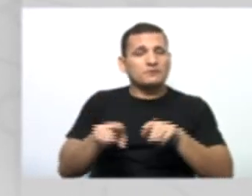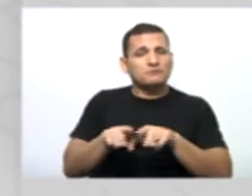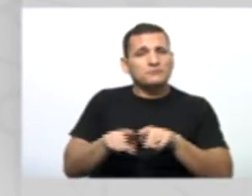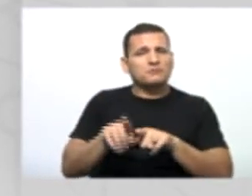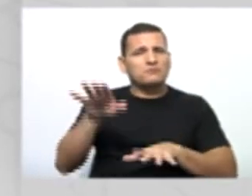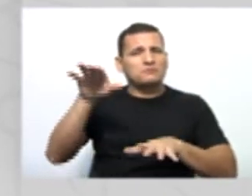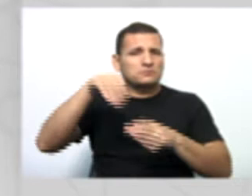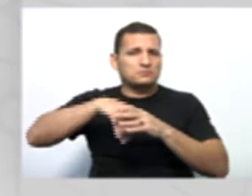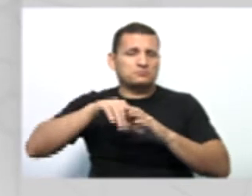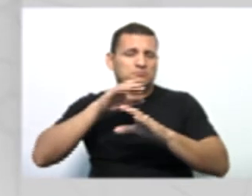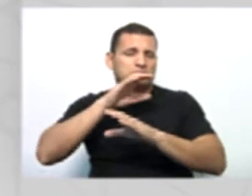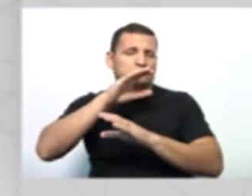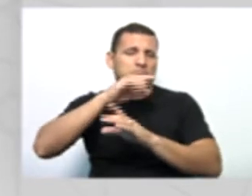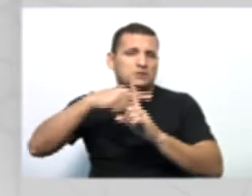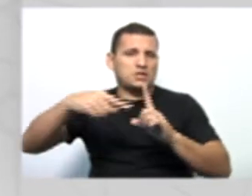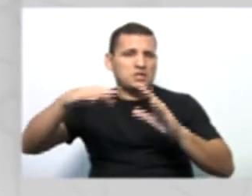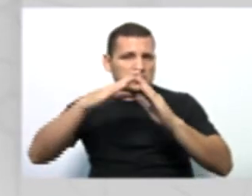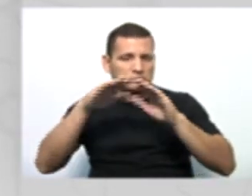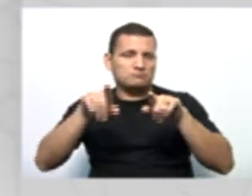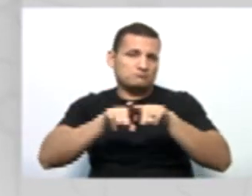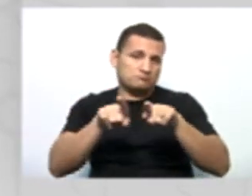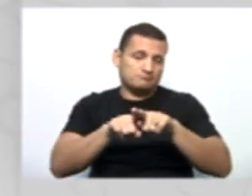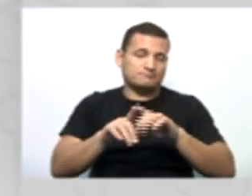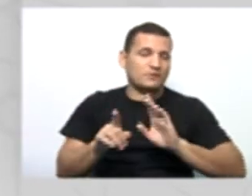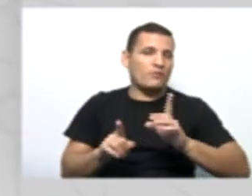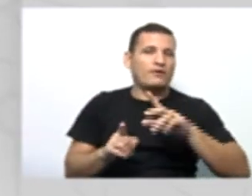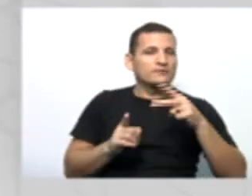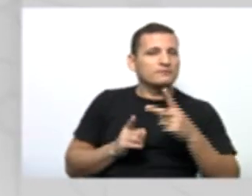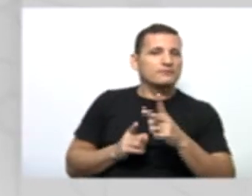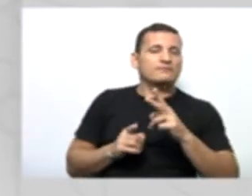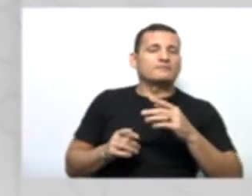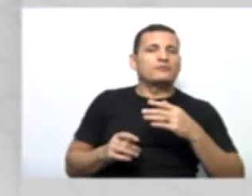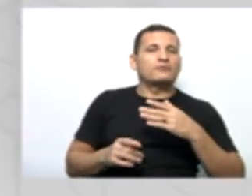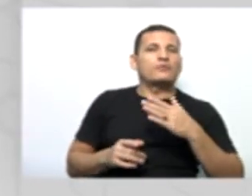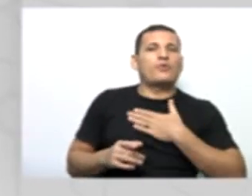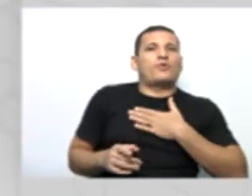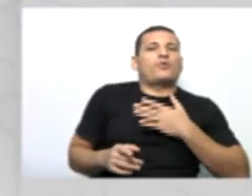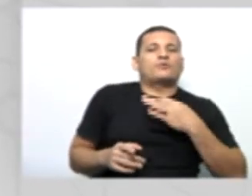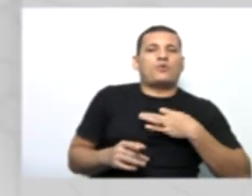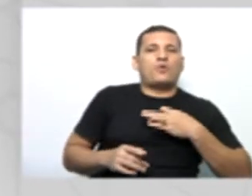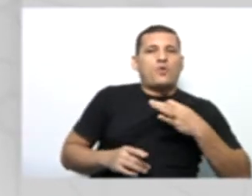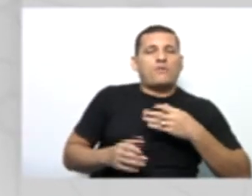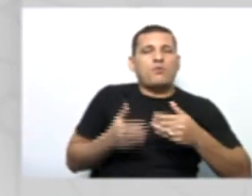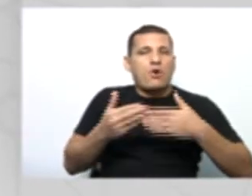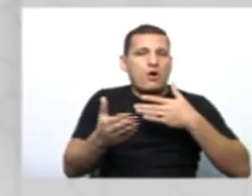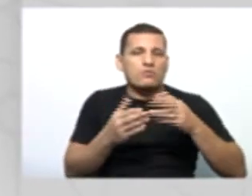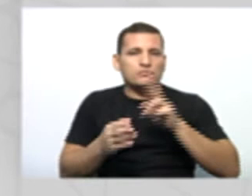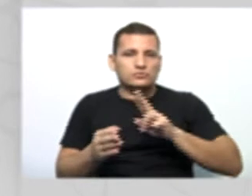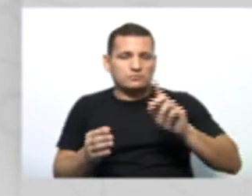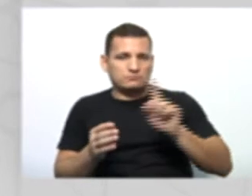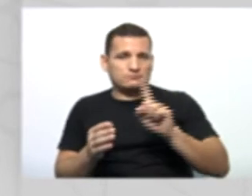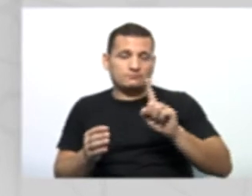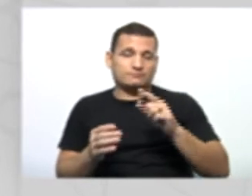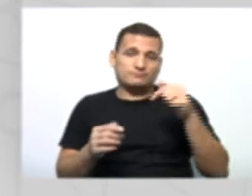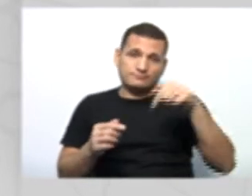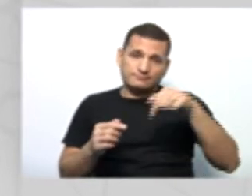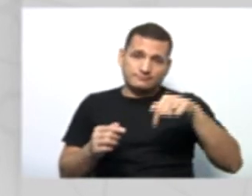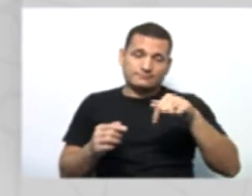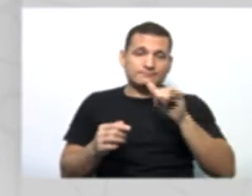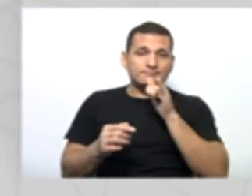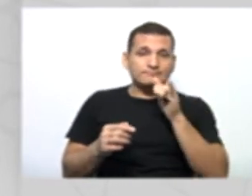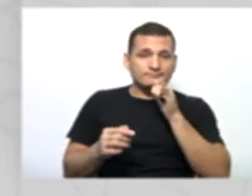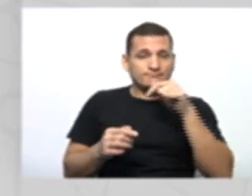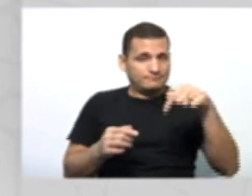religioso? Nem sempre nós podemos utilizar aquela roupa que nós gostaríamos de usar, né? Aqui mesmo